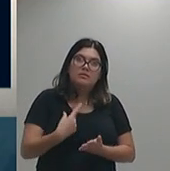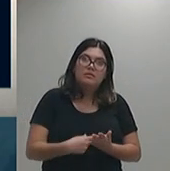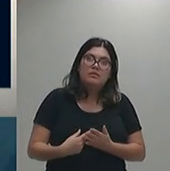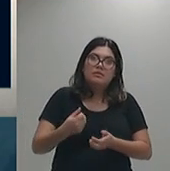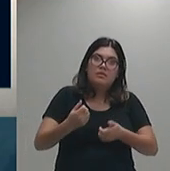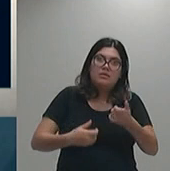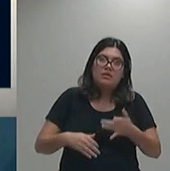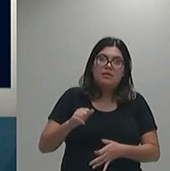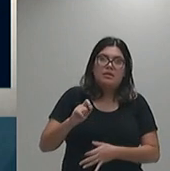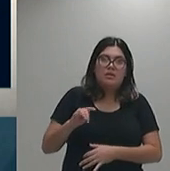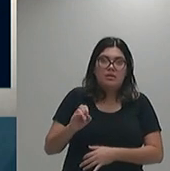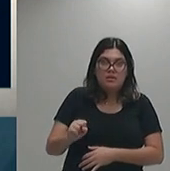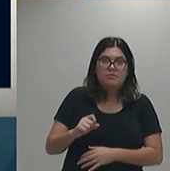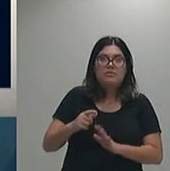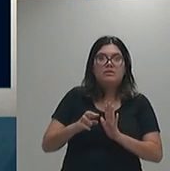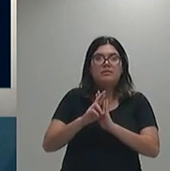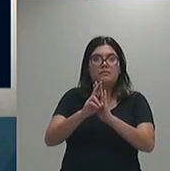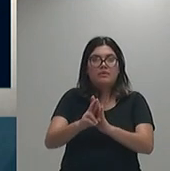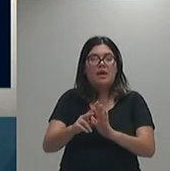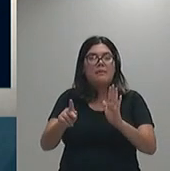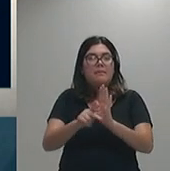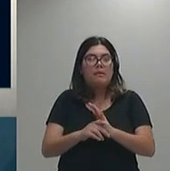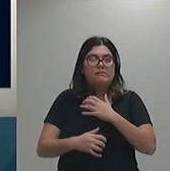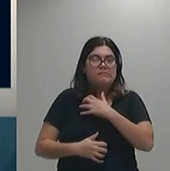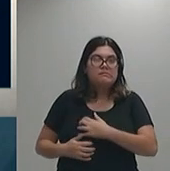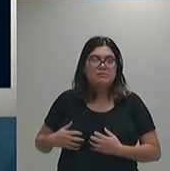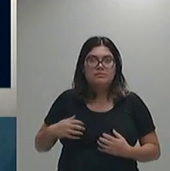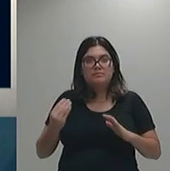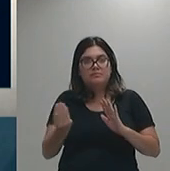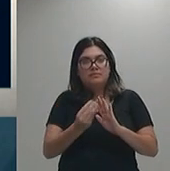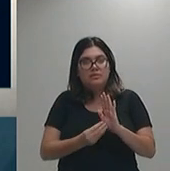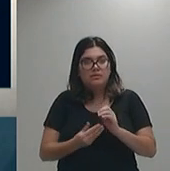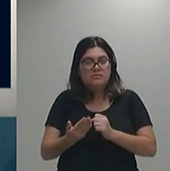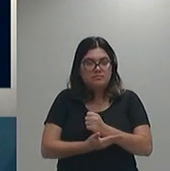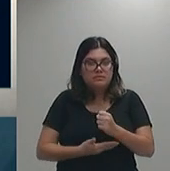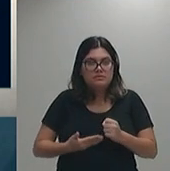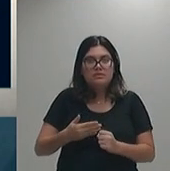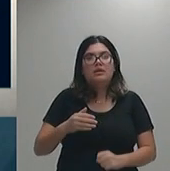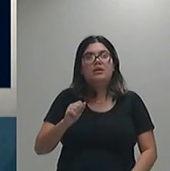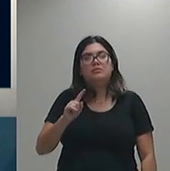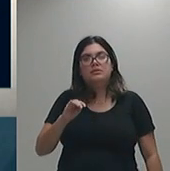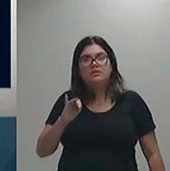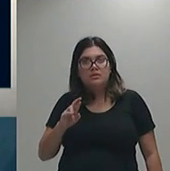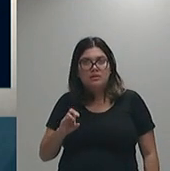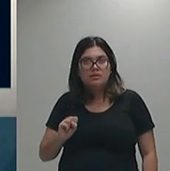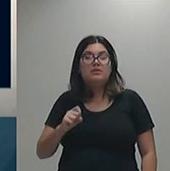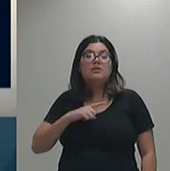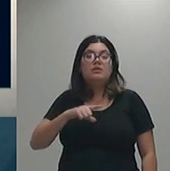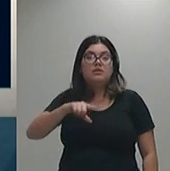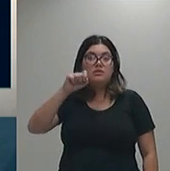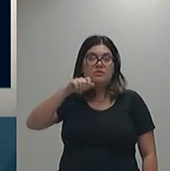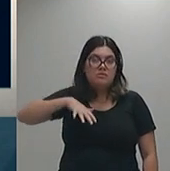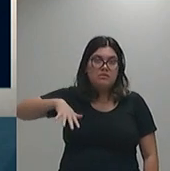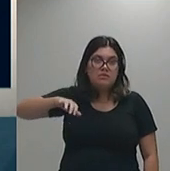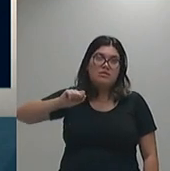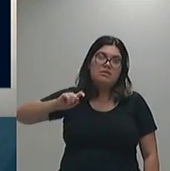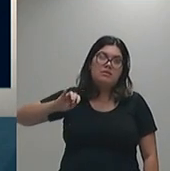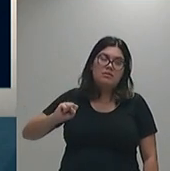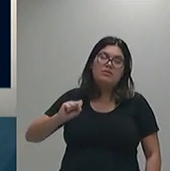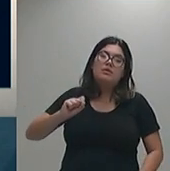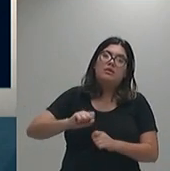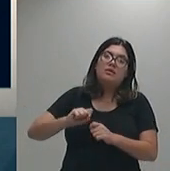representar a própria frustração de prefeito basilar da arbitragem segundo o qual a escolha do painel de aves é feito pelas partes